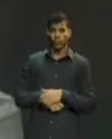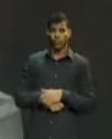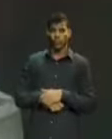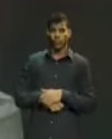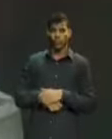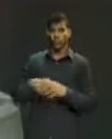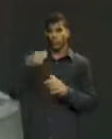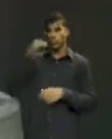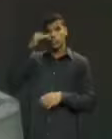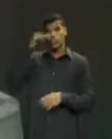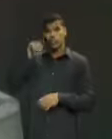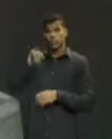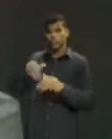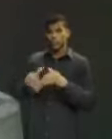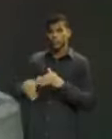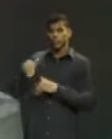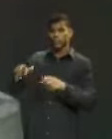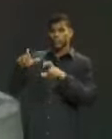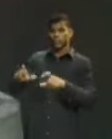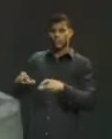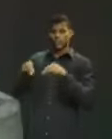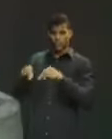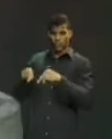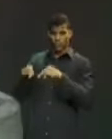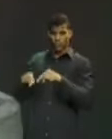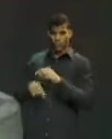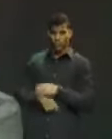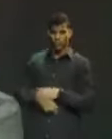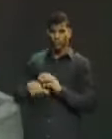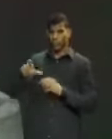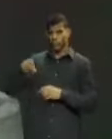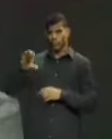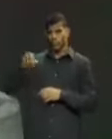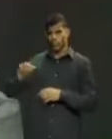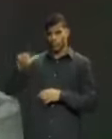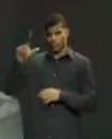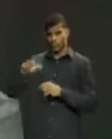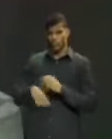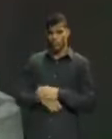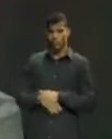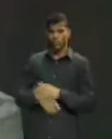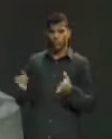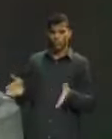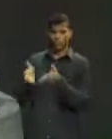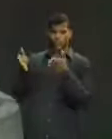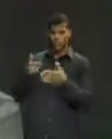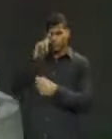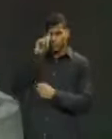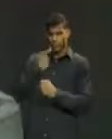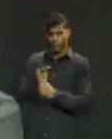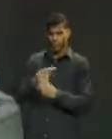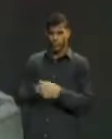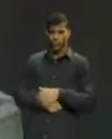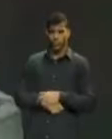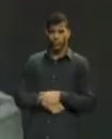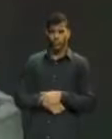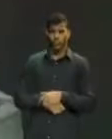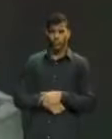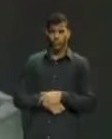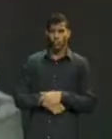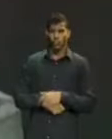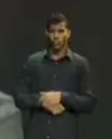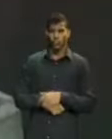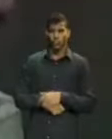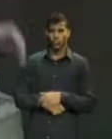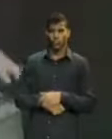Por isso, para nós, é tão importante mobilizar a sociedade local, comunidade local, o gestor local. E aí, mais uma vez,